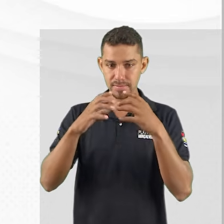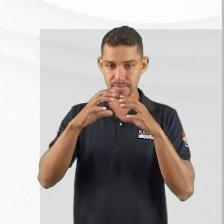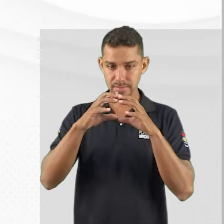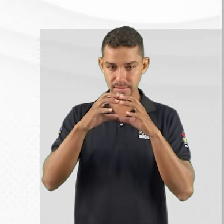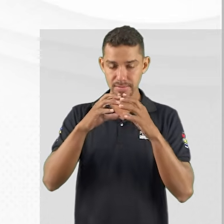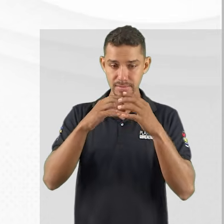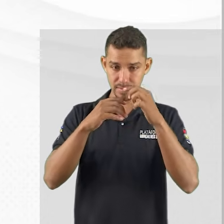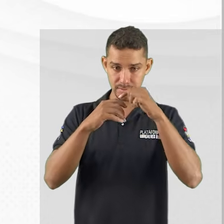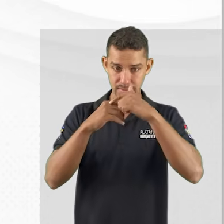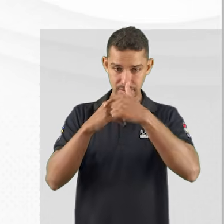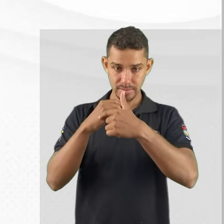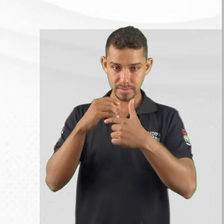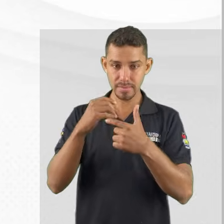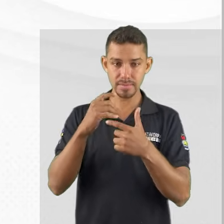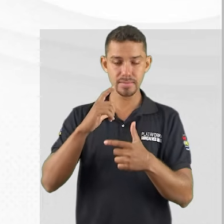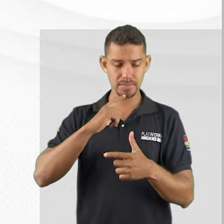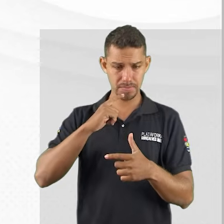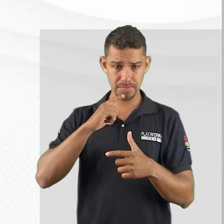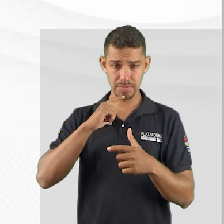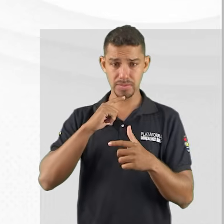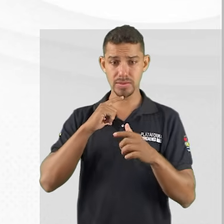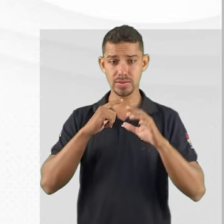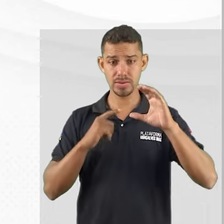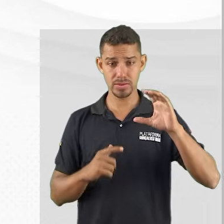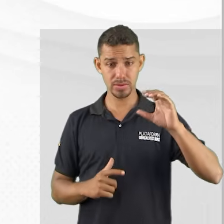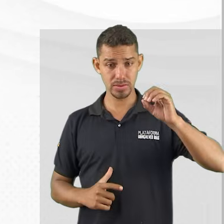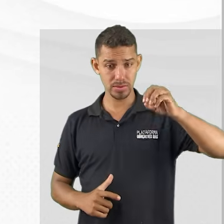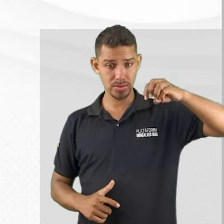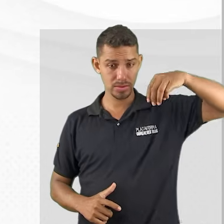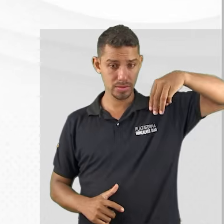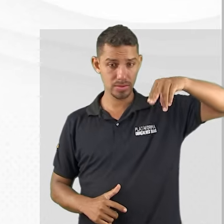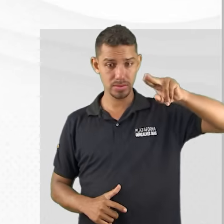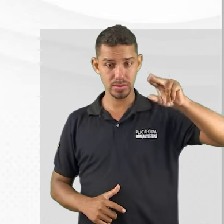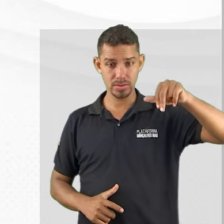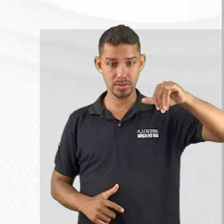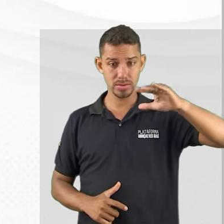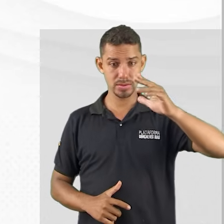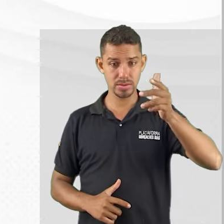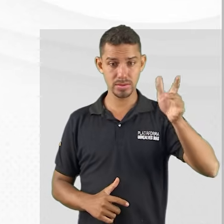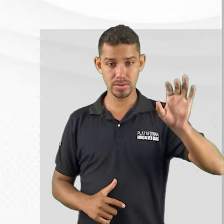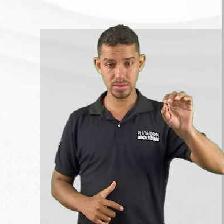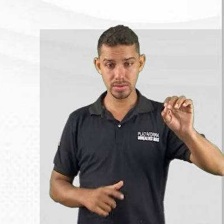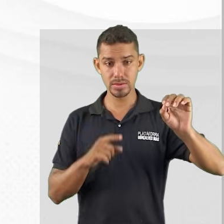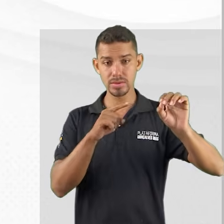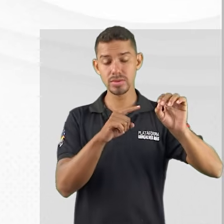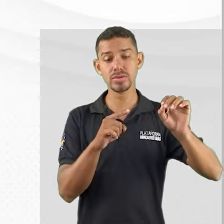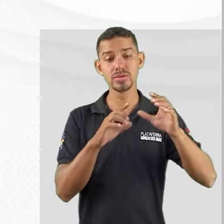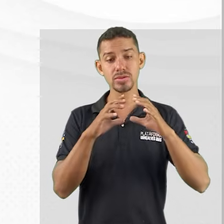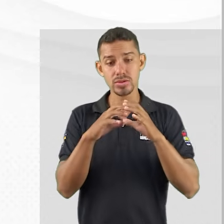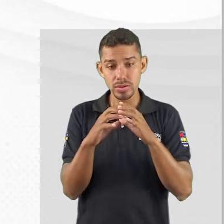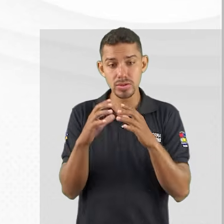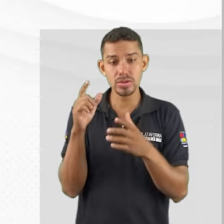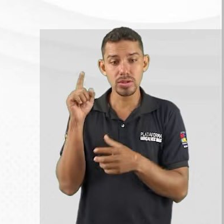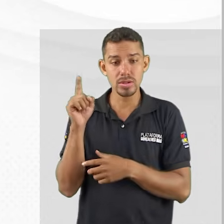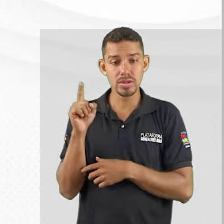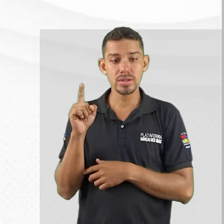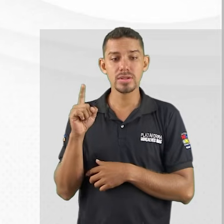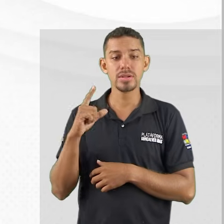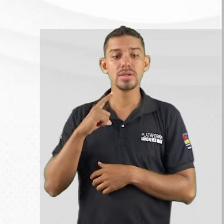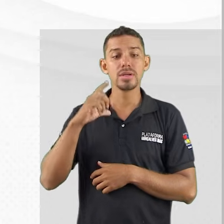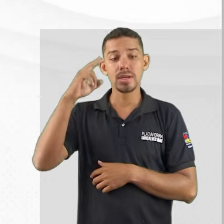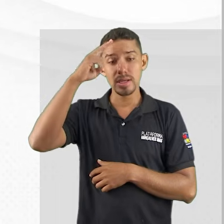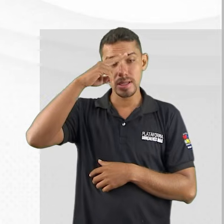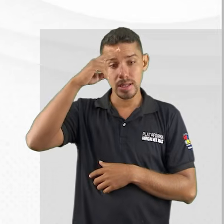pessoal, que ocorre, então, a comunicação entre o núcleo e o citoplasma da célula, tá? É aqui, lembrando